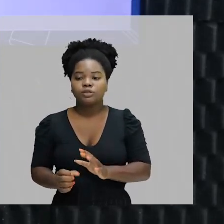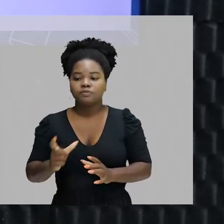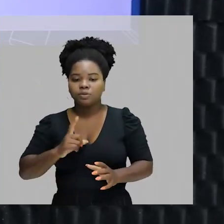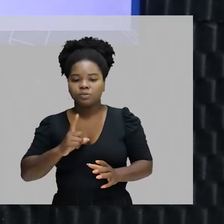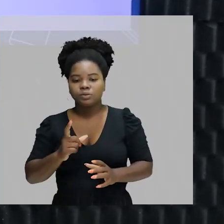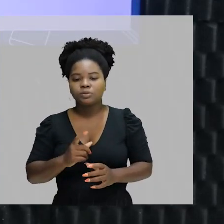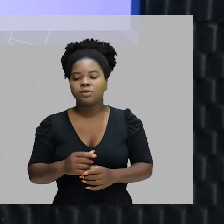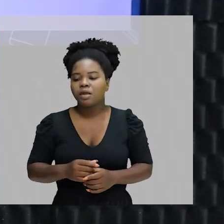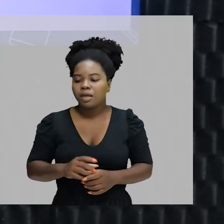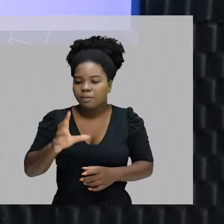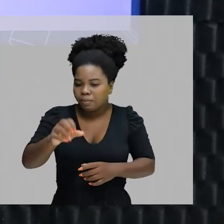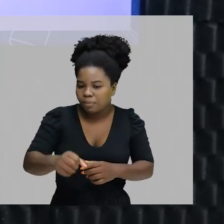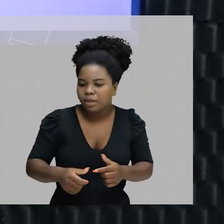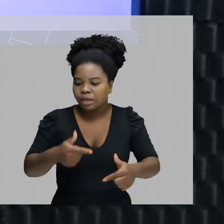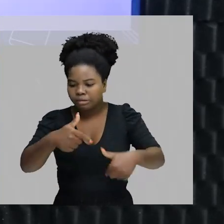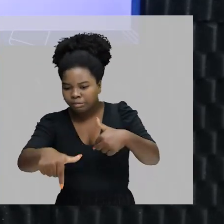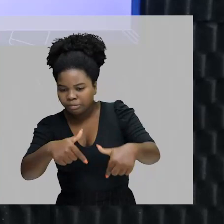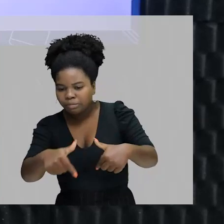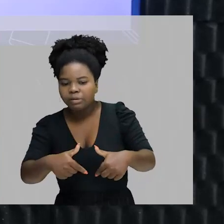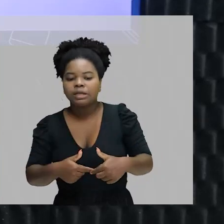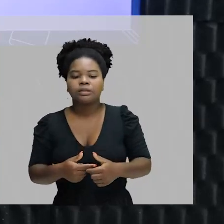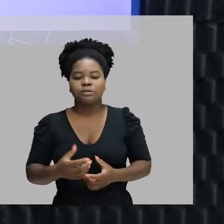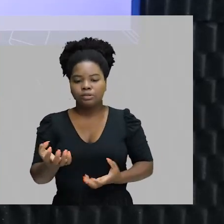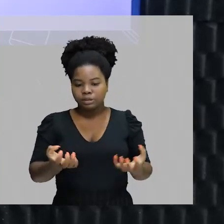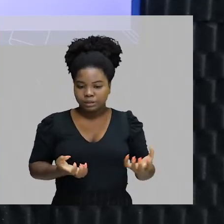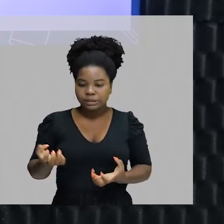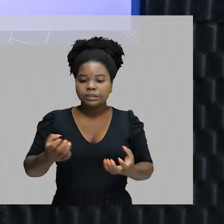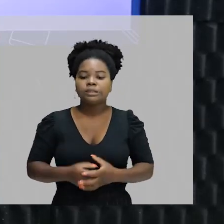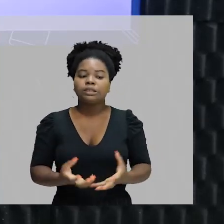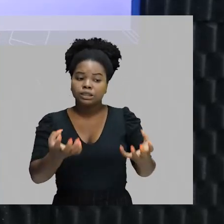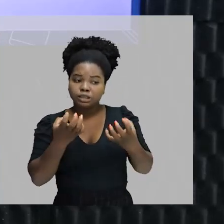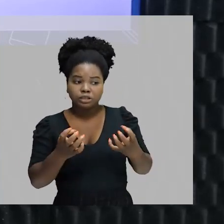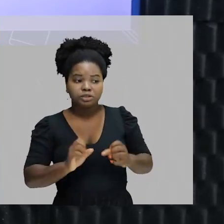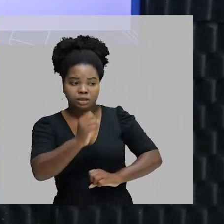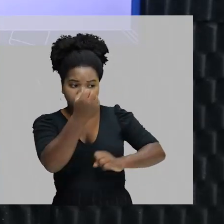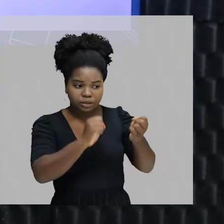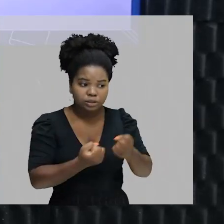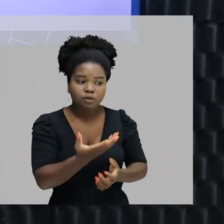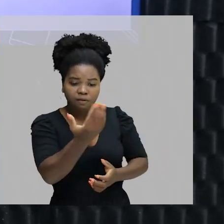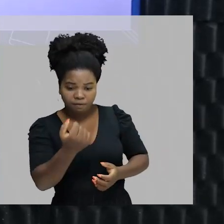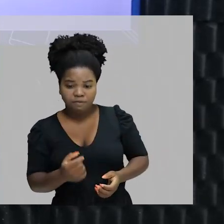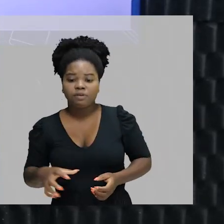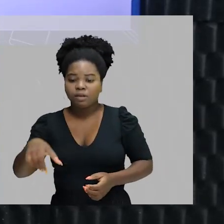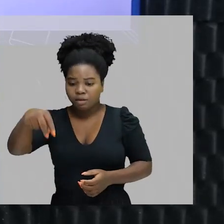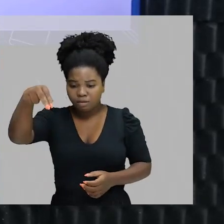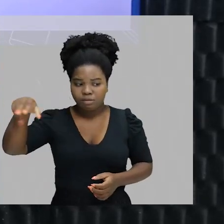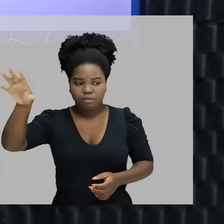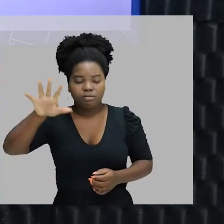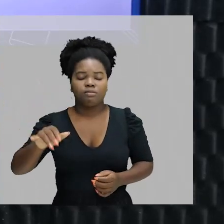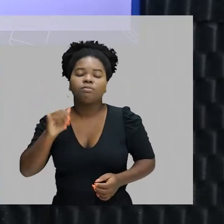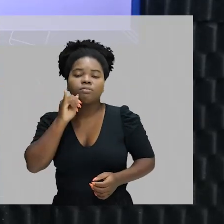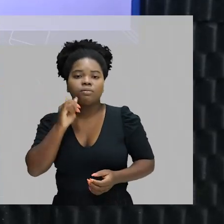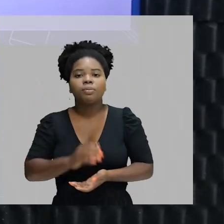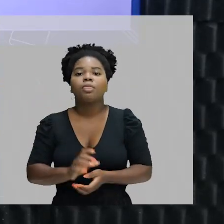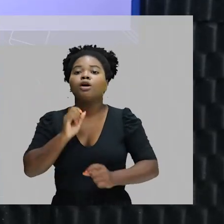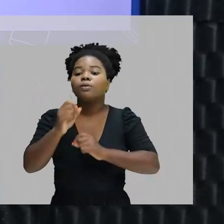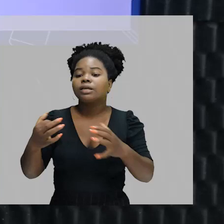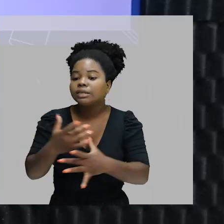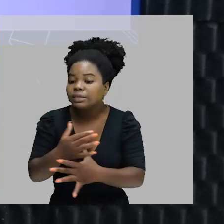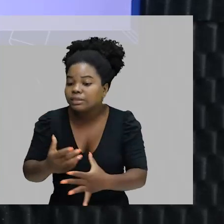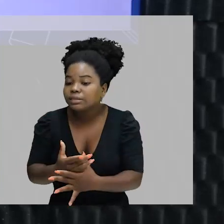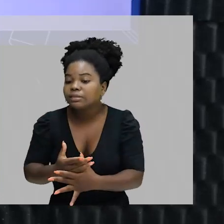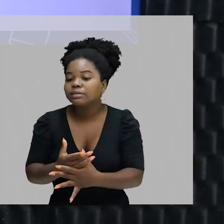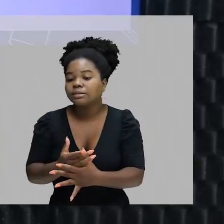por exemplo, o terreno, e a gente quer que tu venha para cá. O que essas cidades ganham, Marcos? Elas ganham principalmente circulação